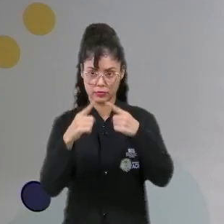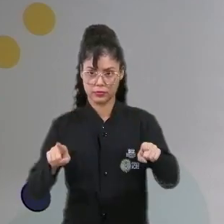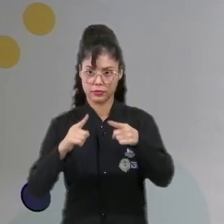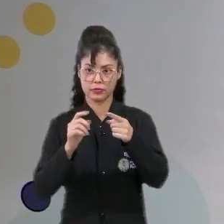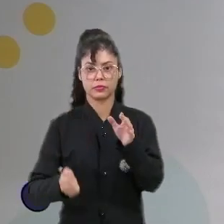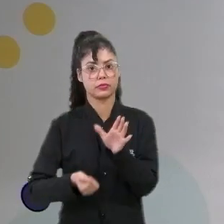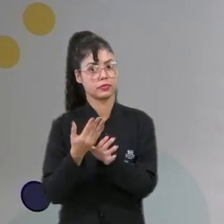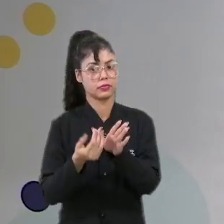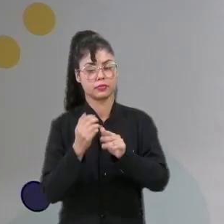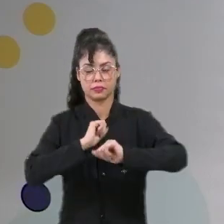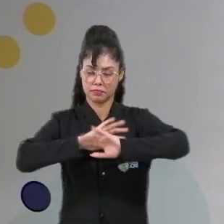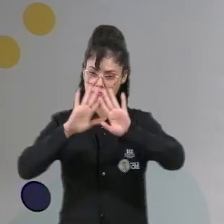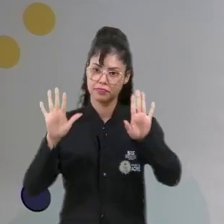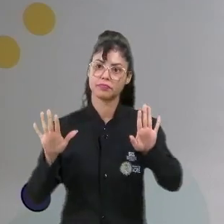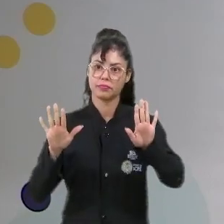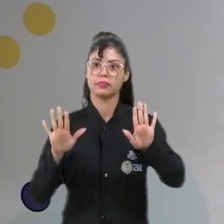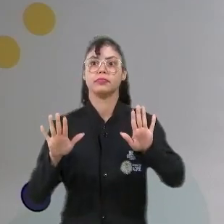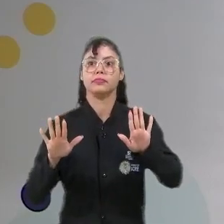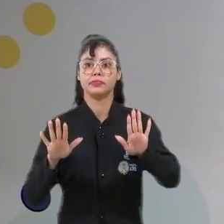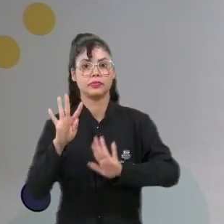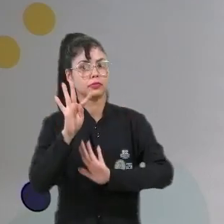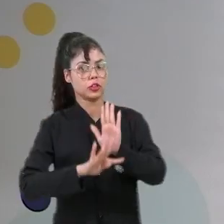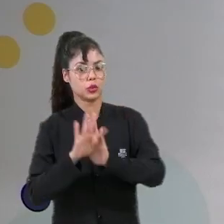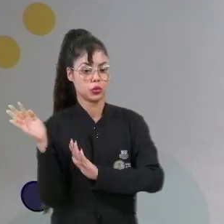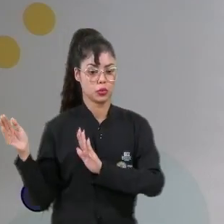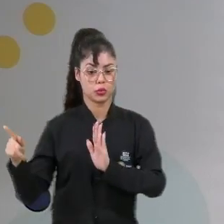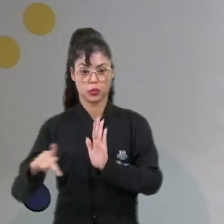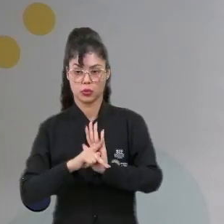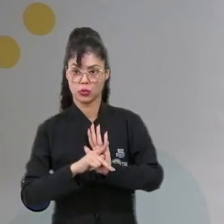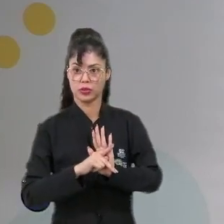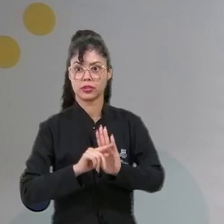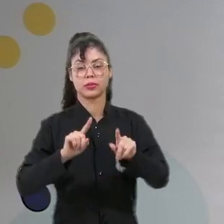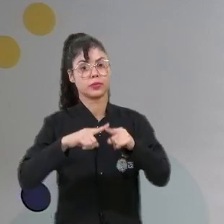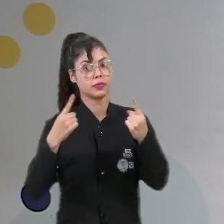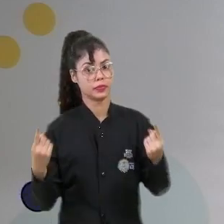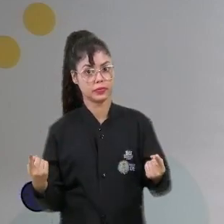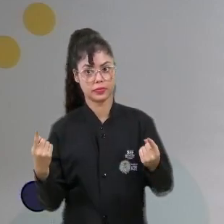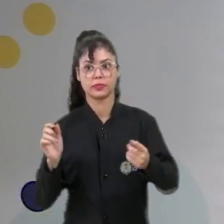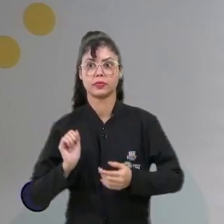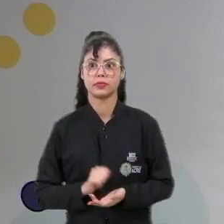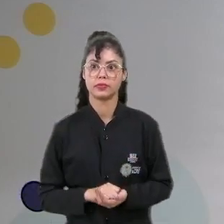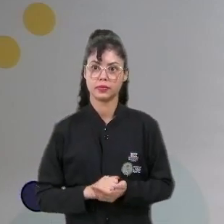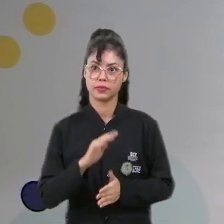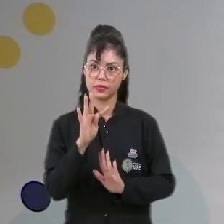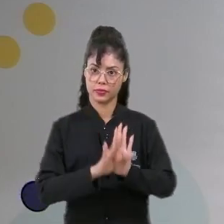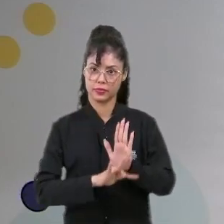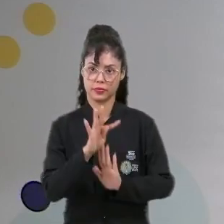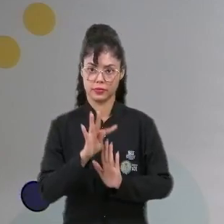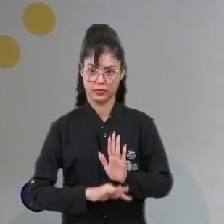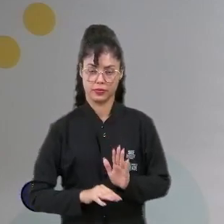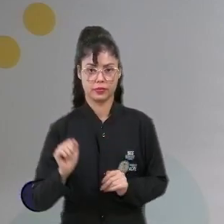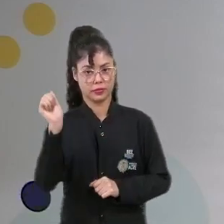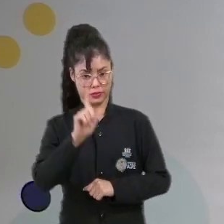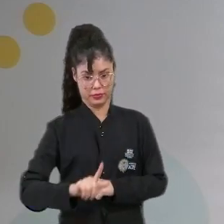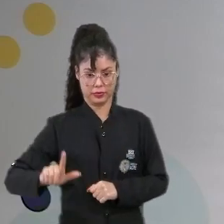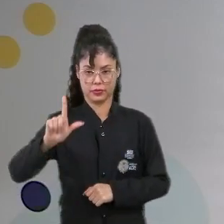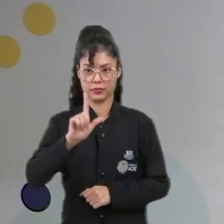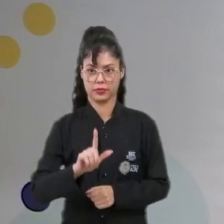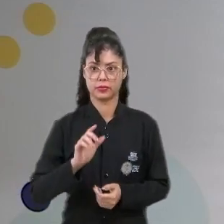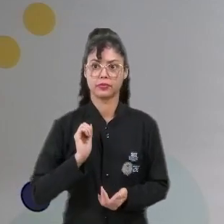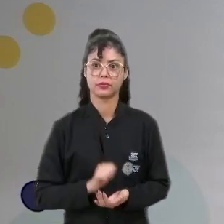e produziu, claro, não um texto objetivo, não um texto não